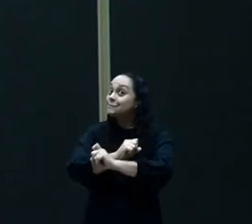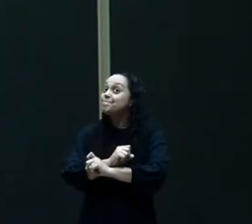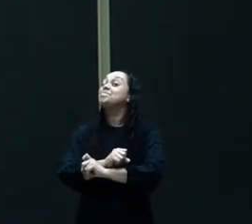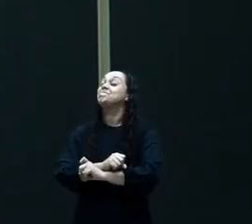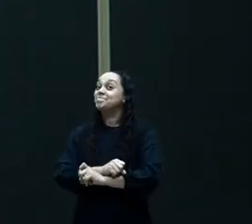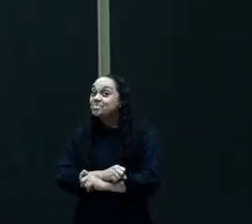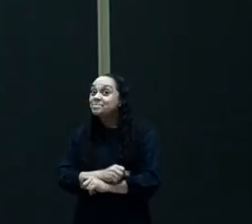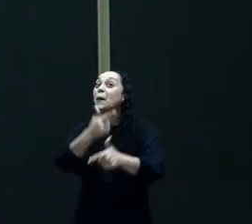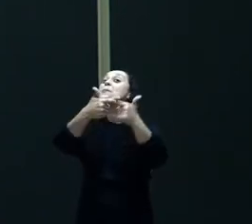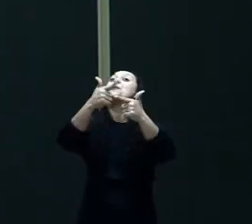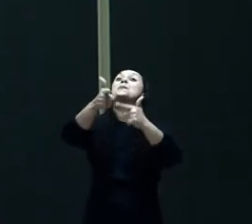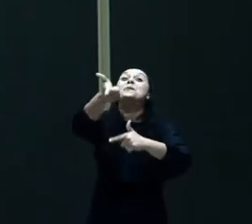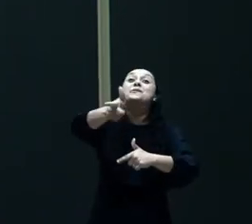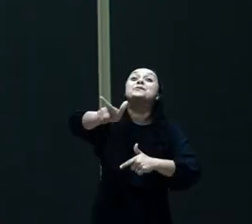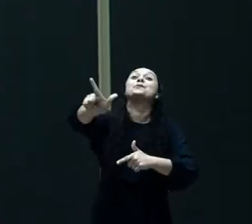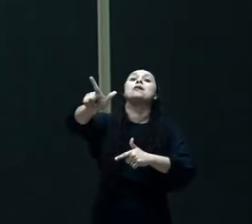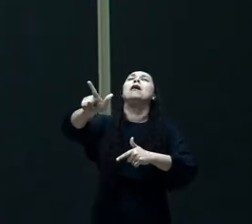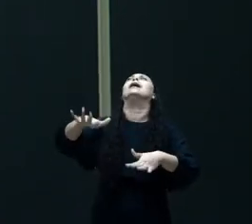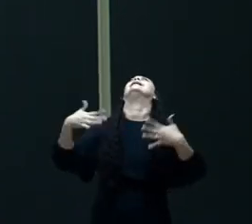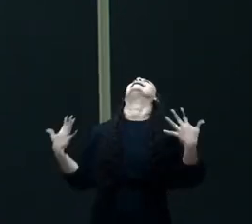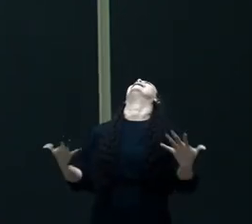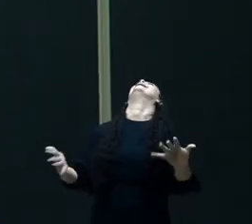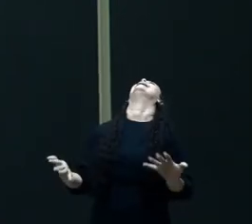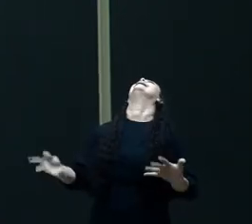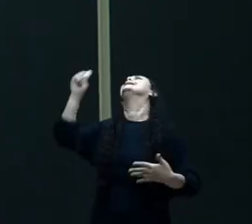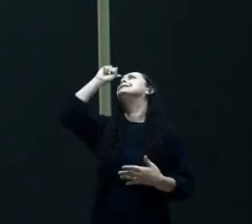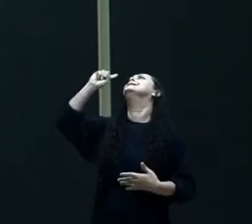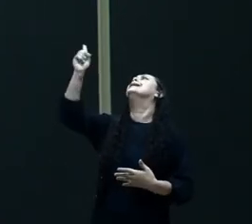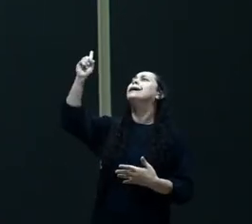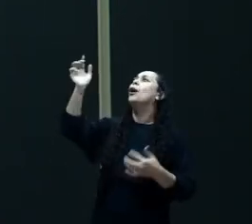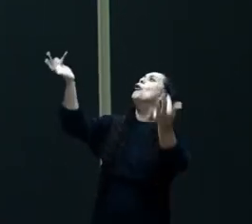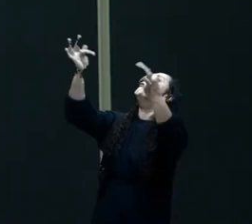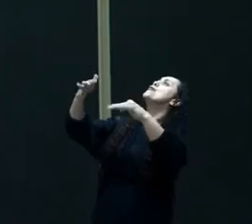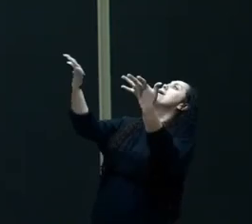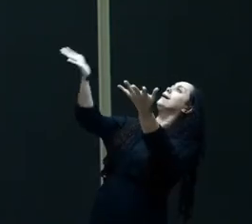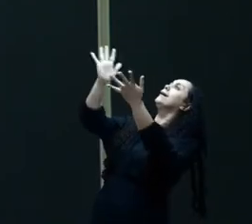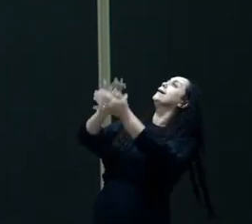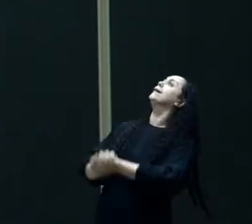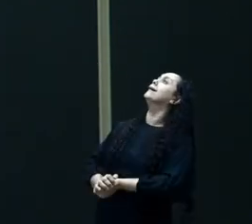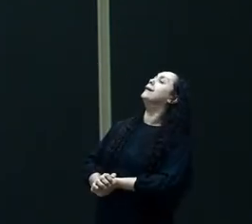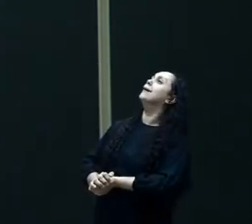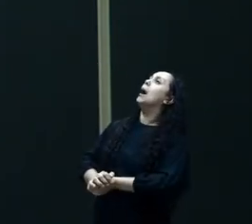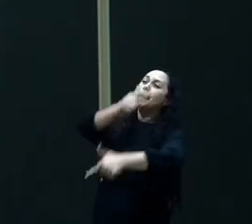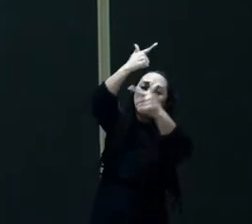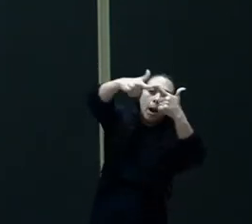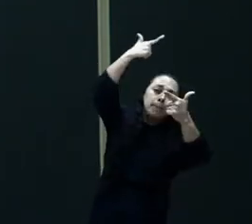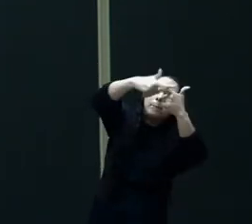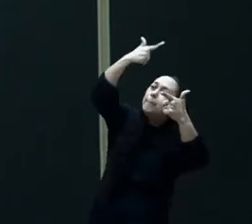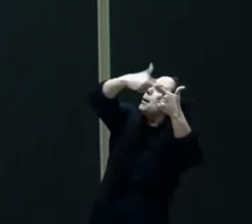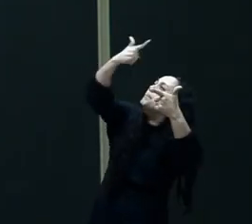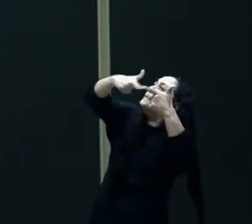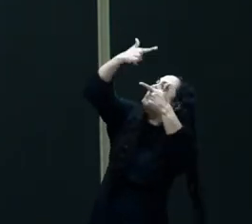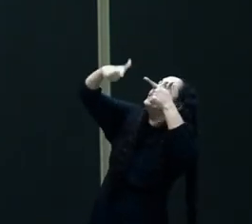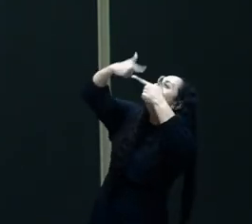novo meu Deus quando vai acabar isso meu Deus mas de novo